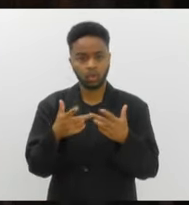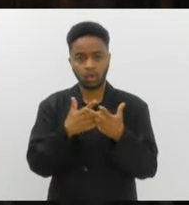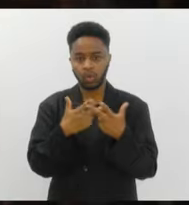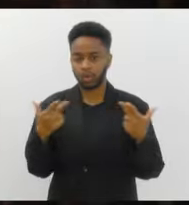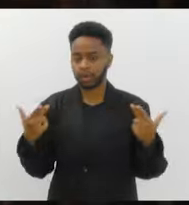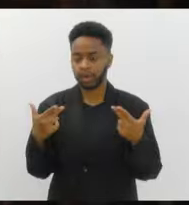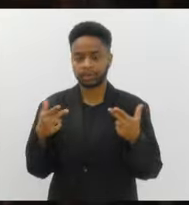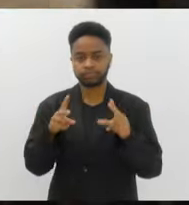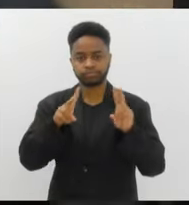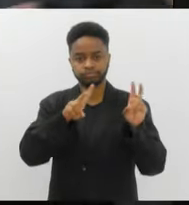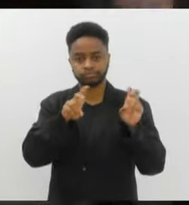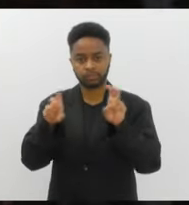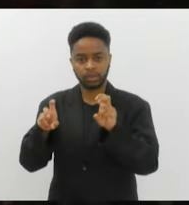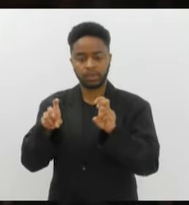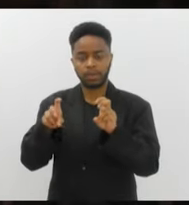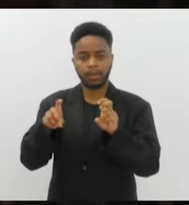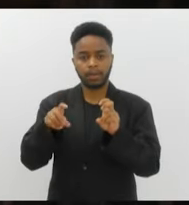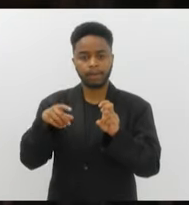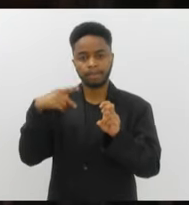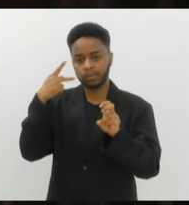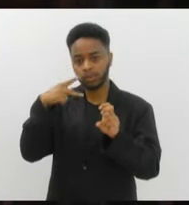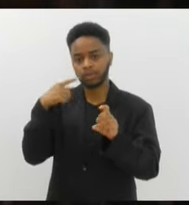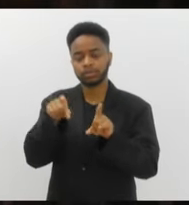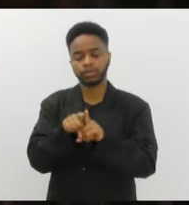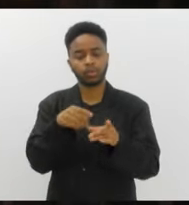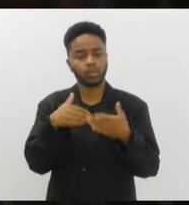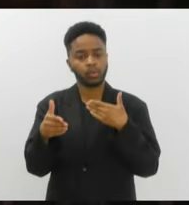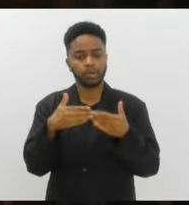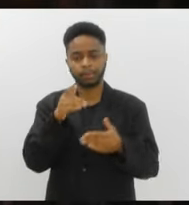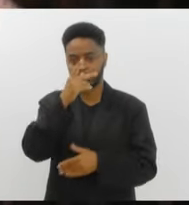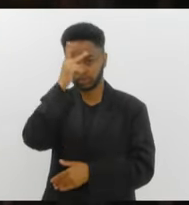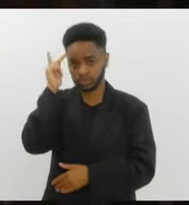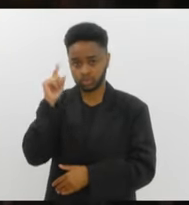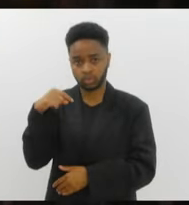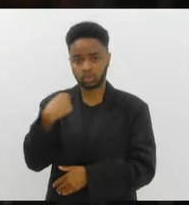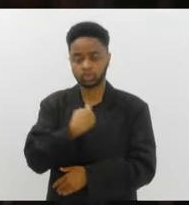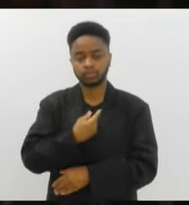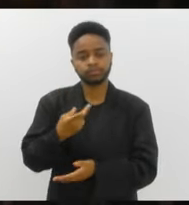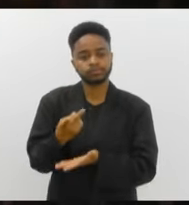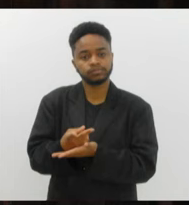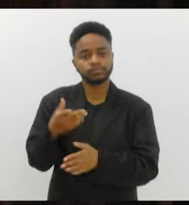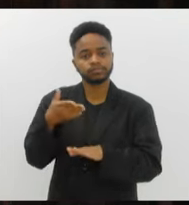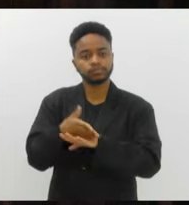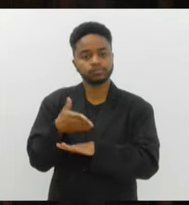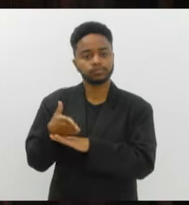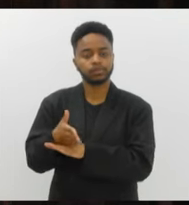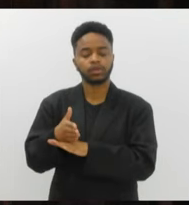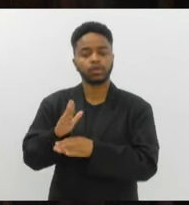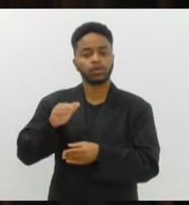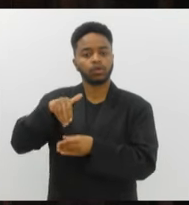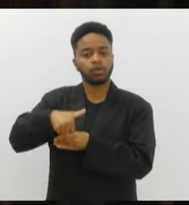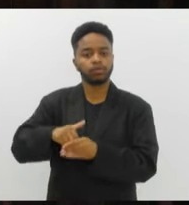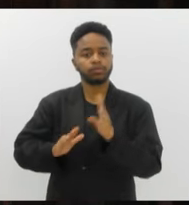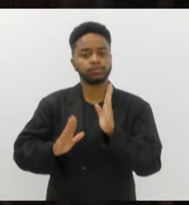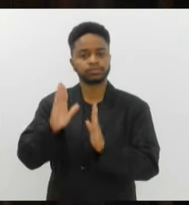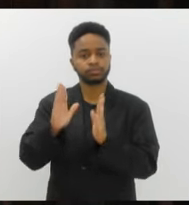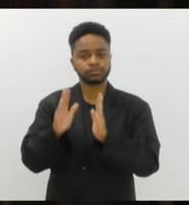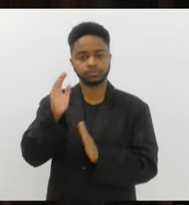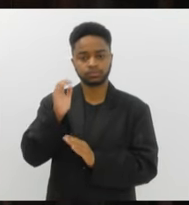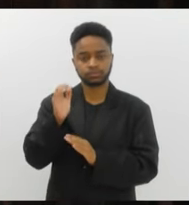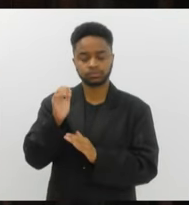bandeira política, de qualquer pessoa que estaremos participando nas eleições municipais, porque